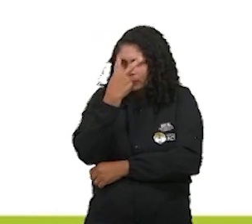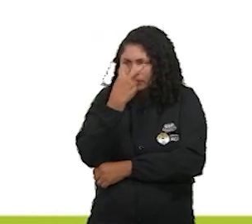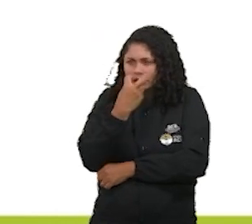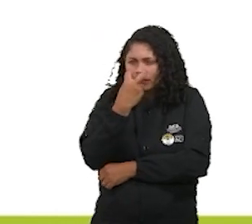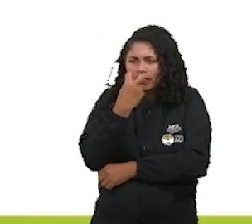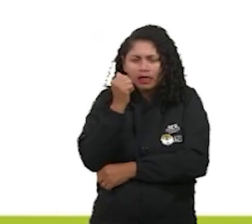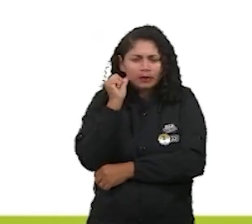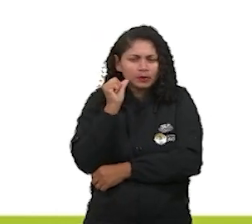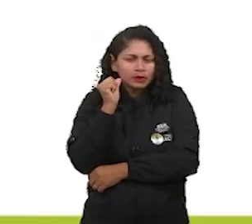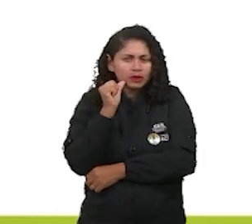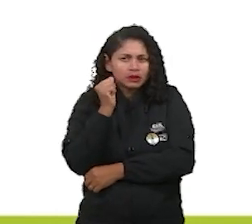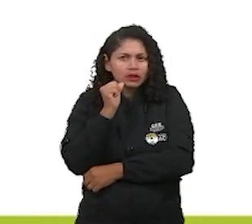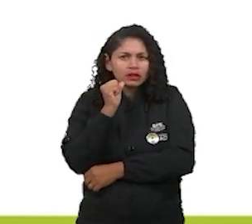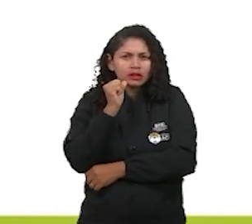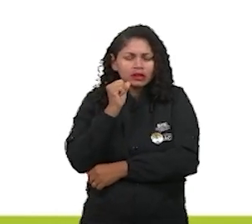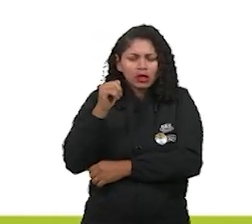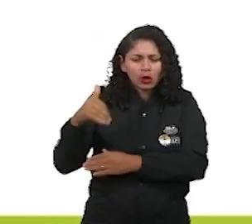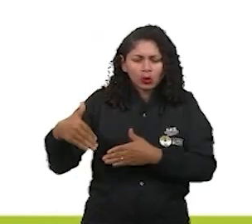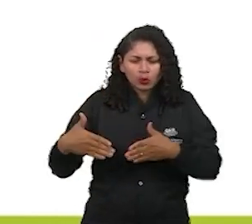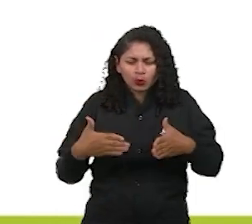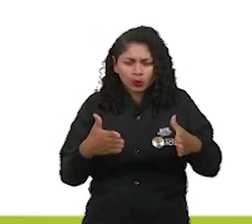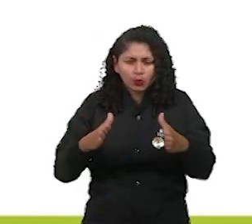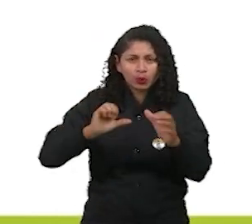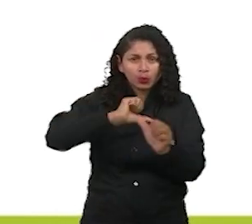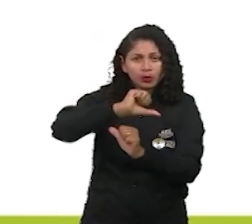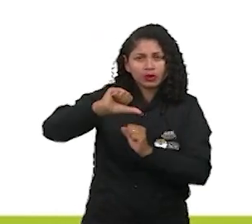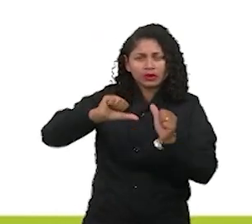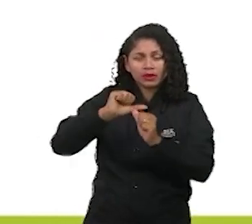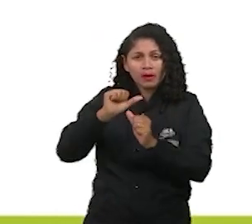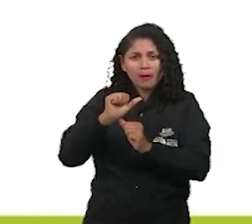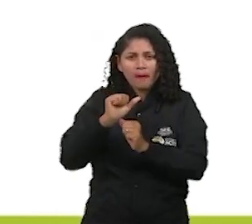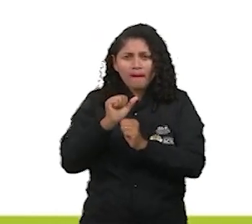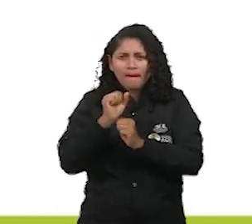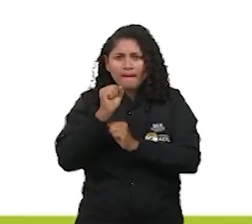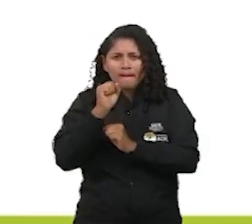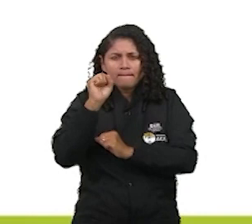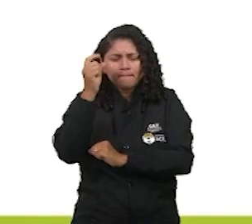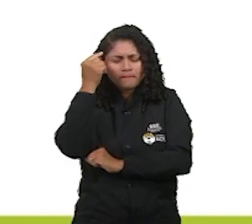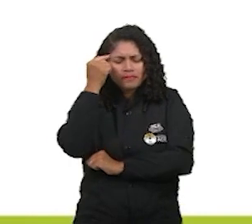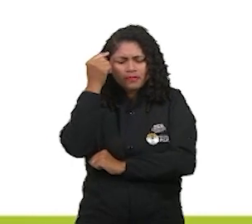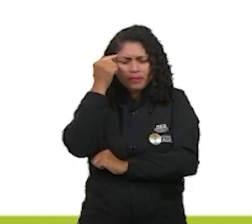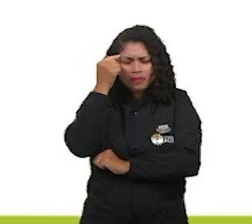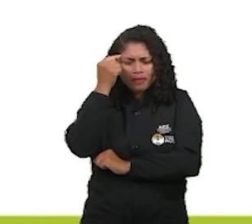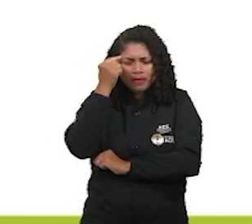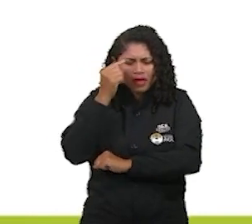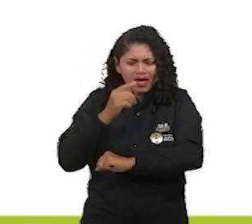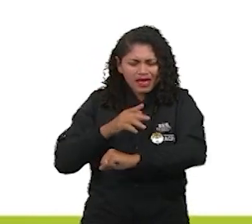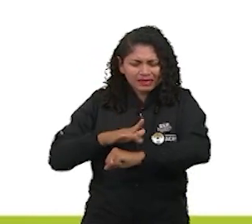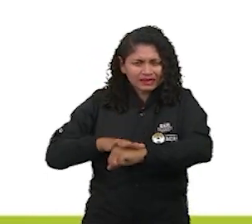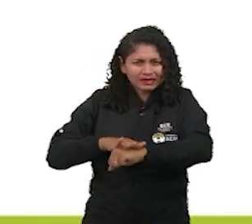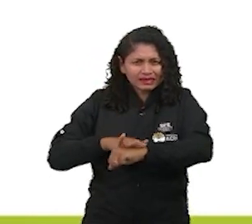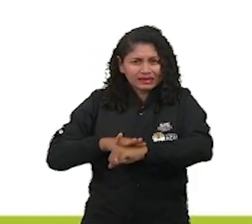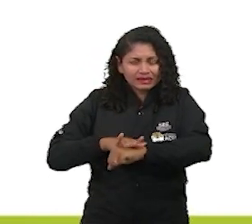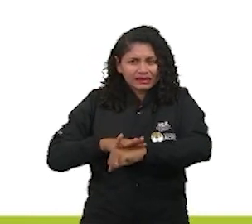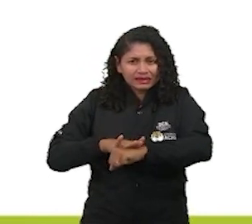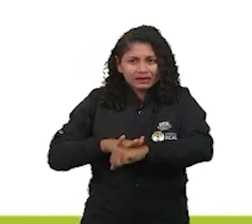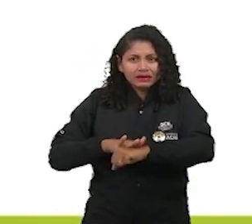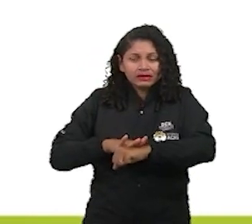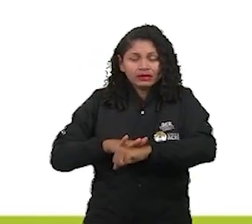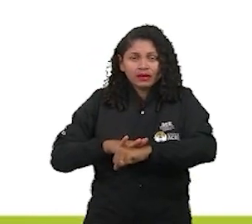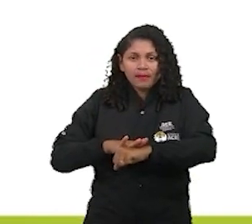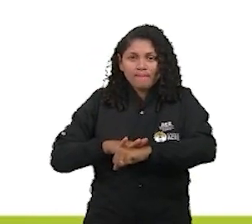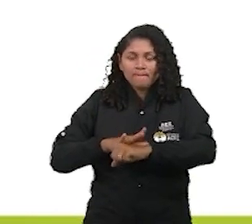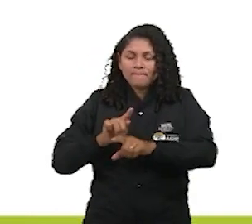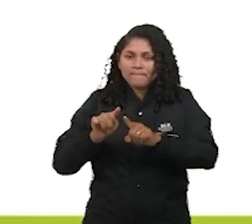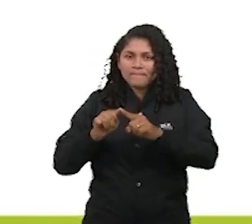mulheres rotas alteradas, pensem nas feridas como rosas cálidas. Mas, não se esqueça da